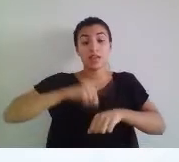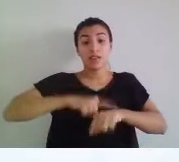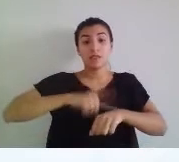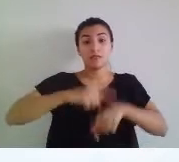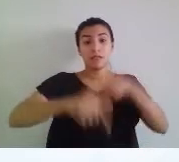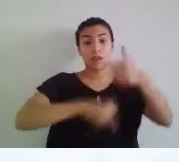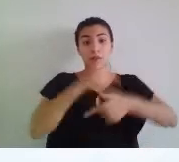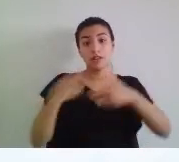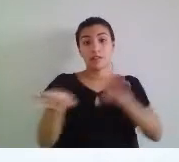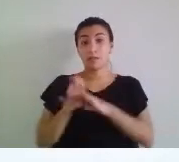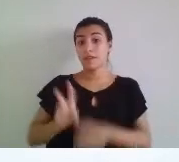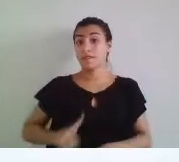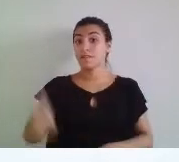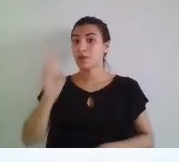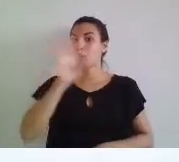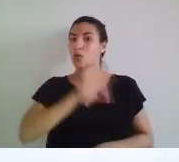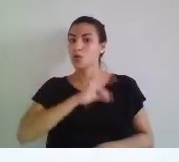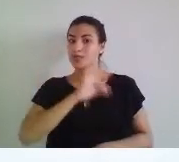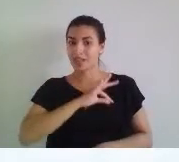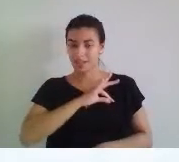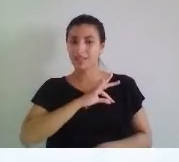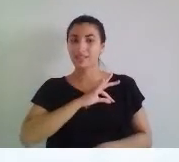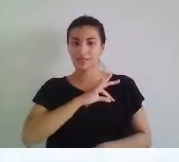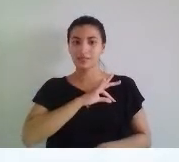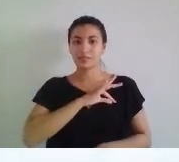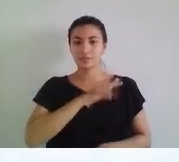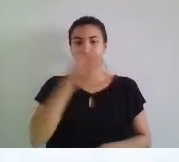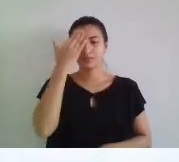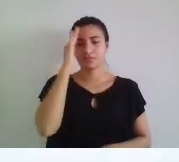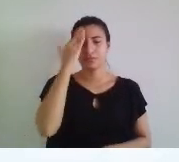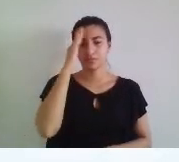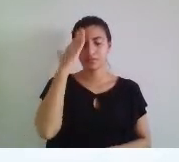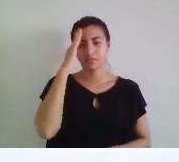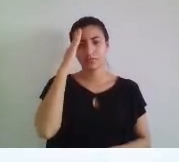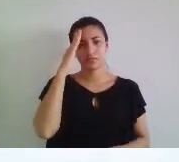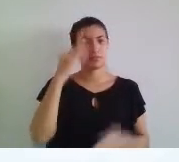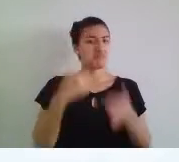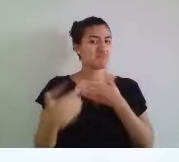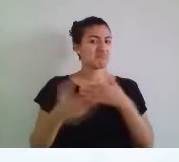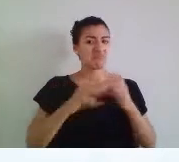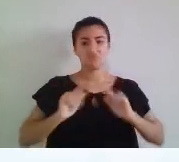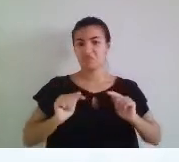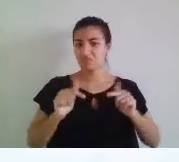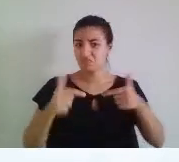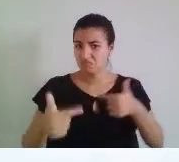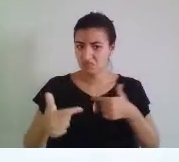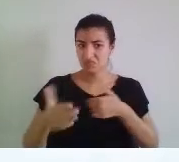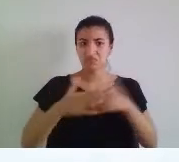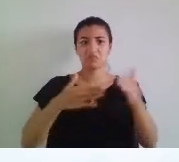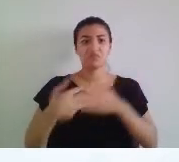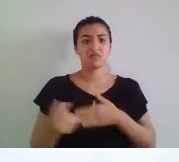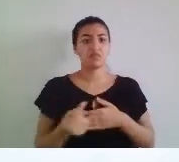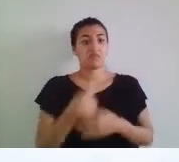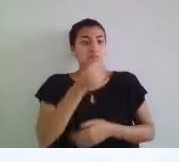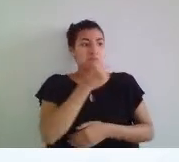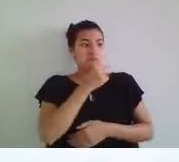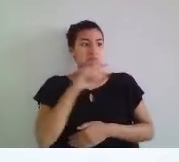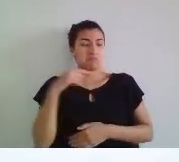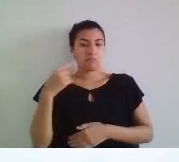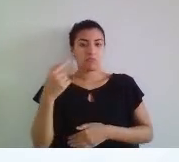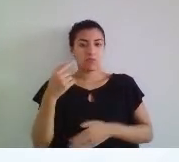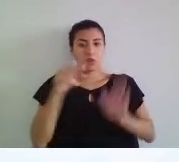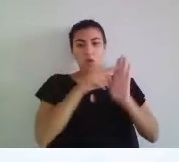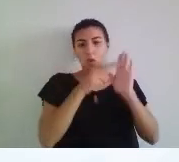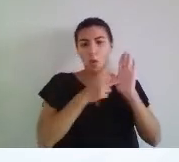força de trabalho, o salário, né? A gente entende que qualquer avanço ou qualquer retrocesso na